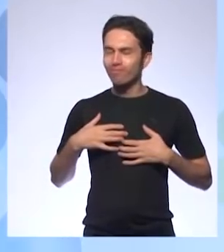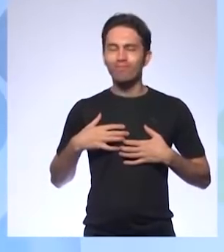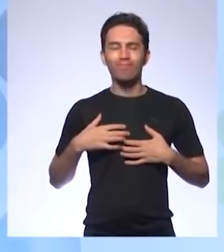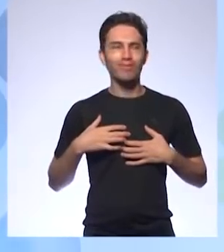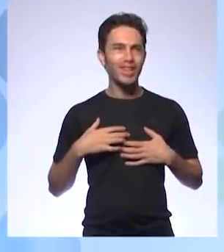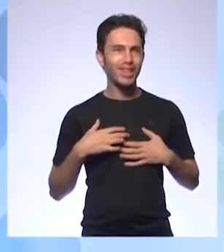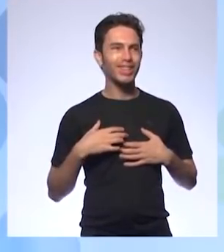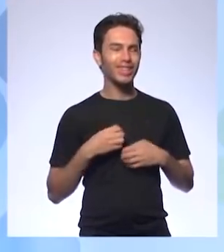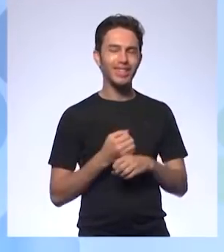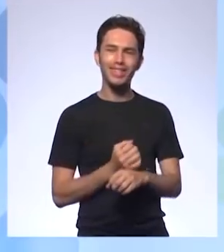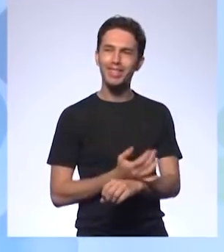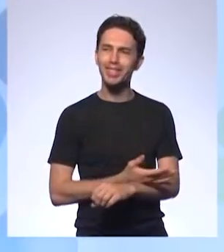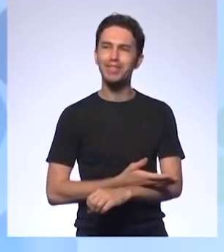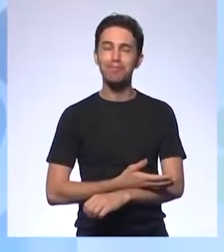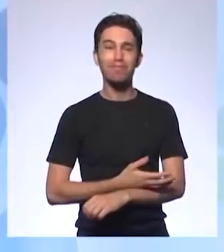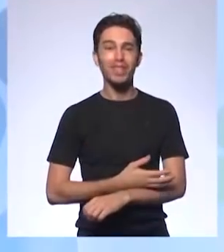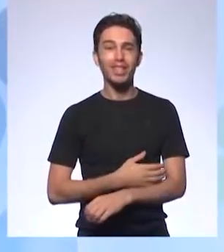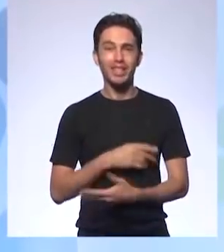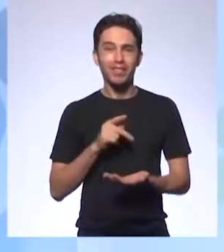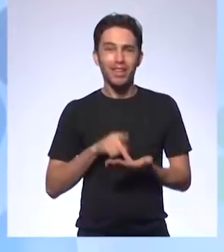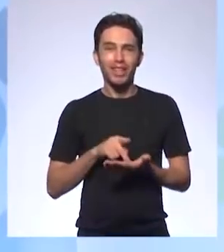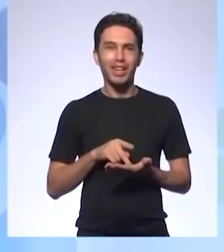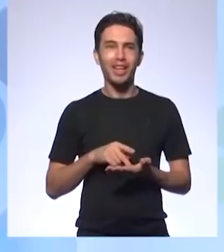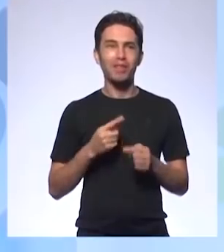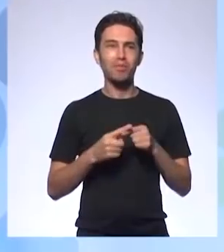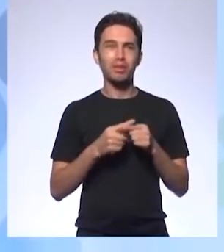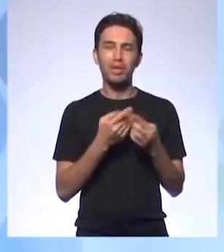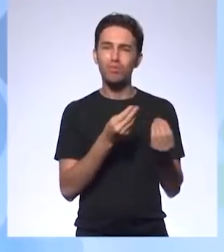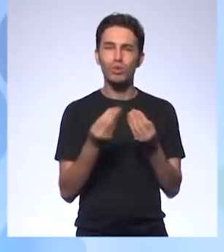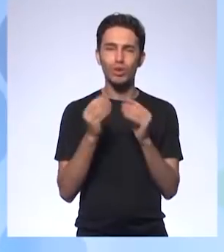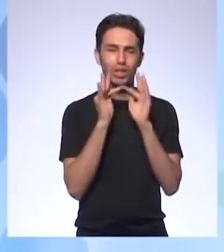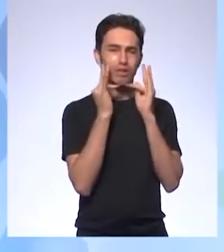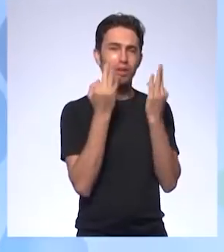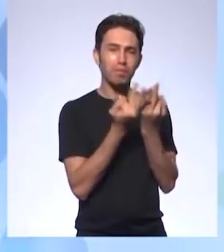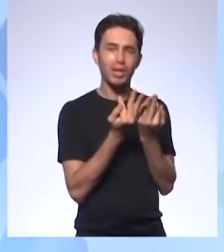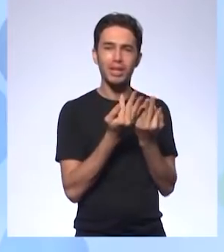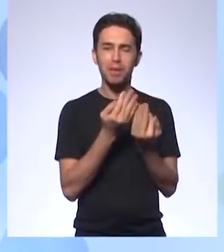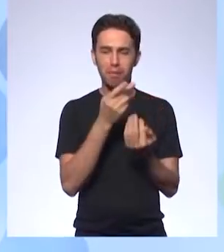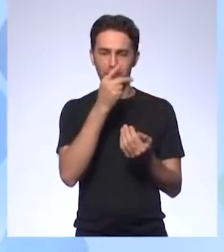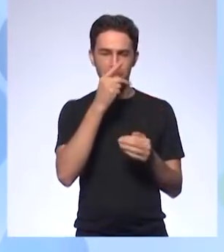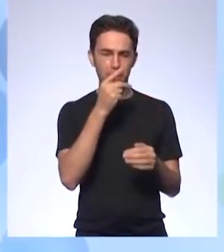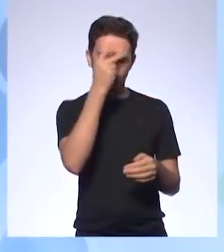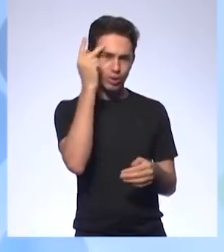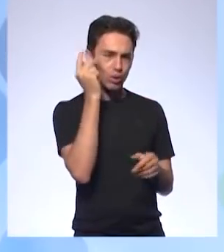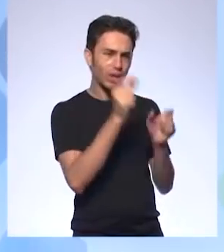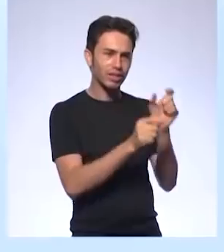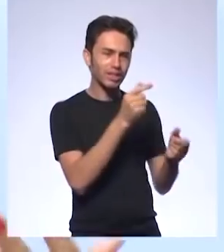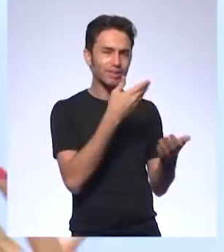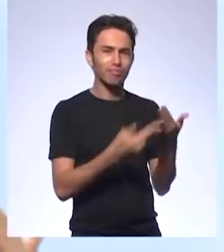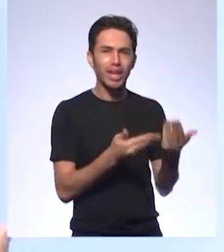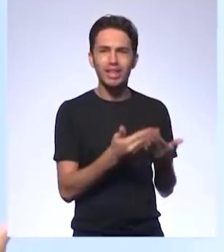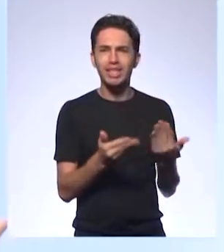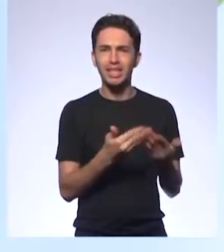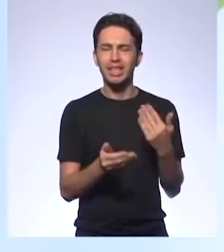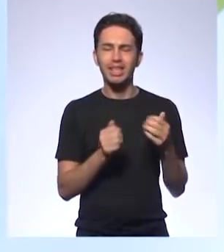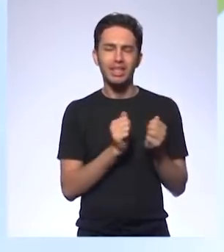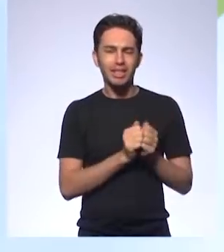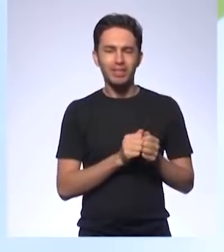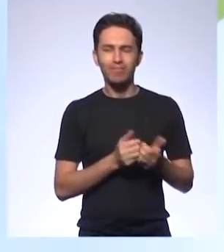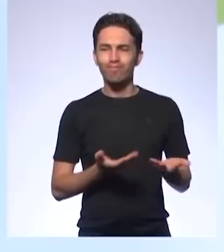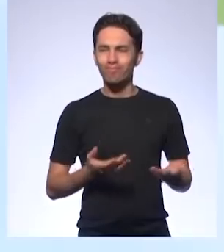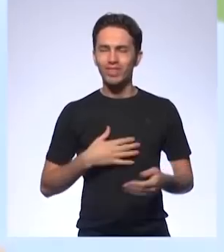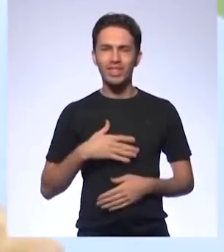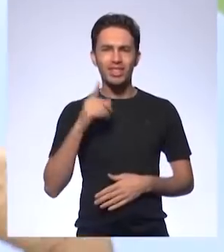verdade, porque eu sei que foi difícil, muitas famílias perderam pessoas importantes, então foi muito difícil para todo mundo, mas eu acho que é o momento da